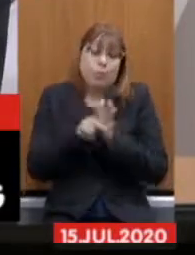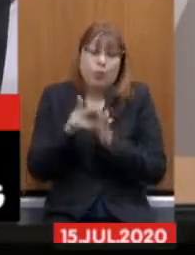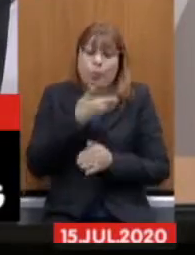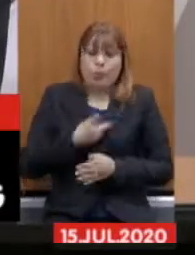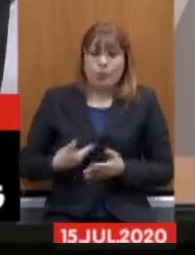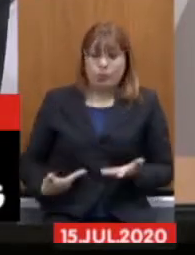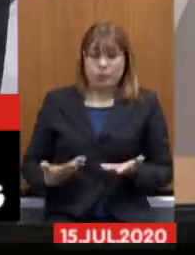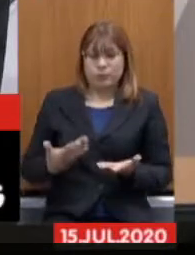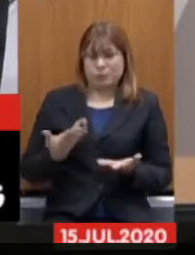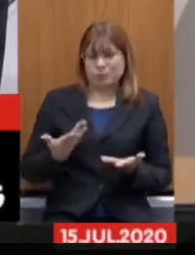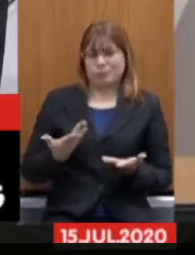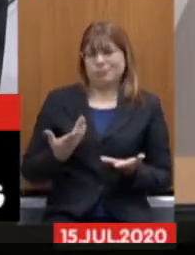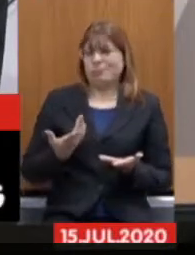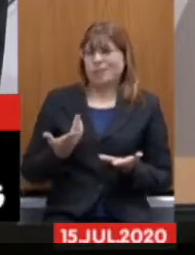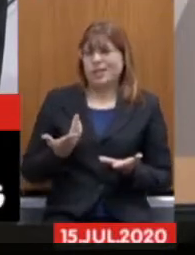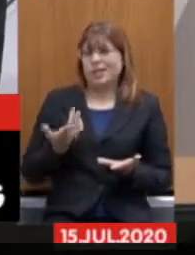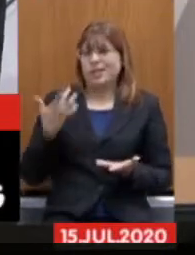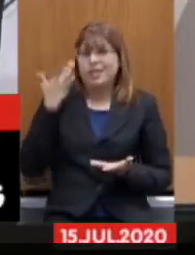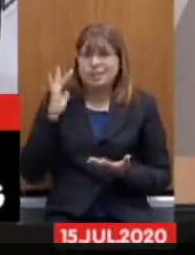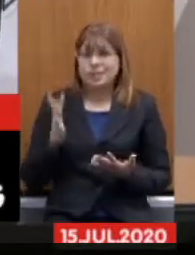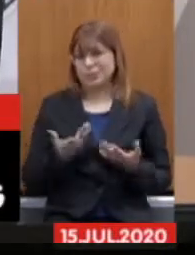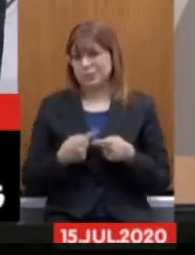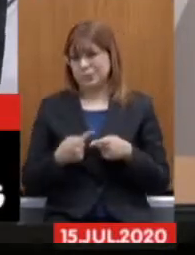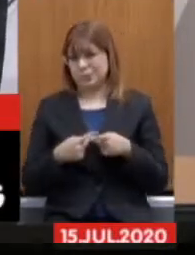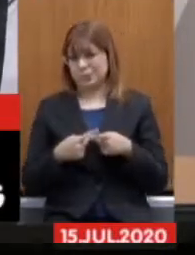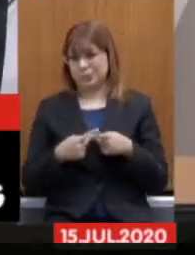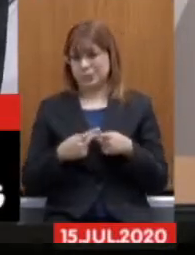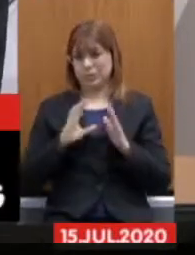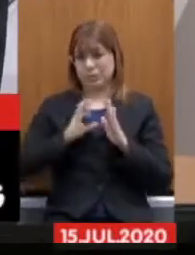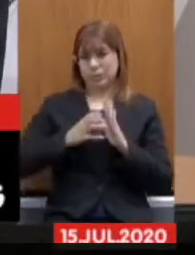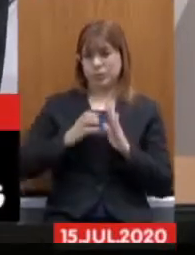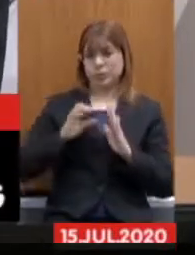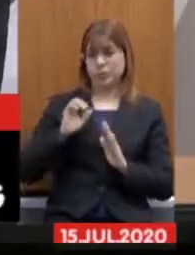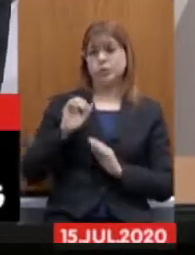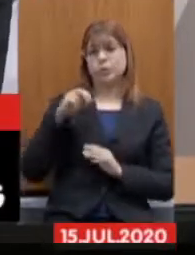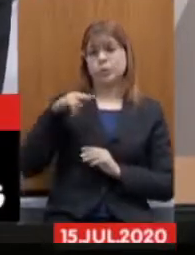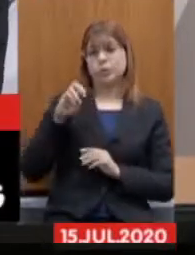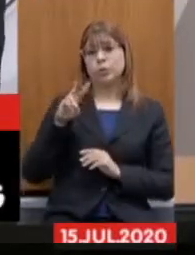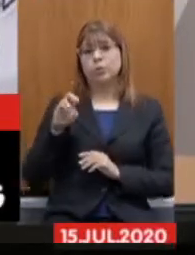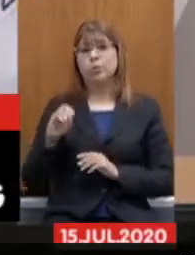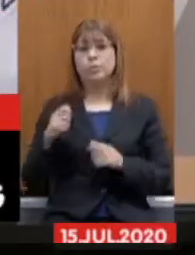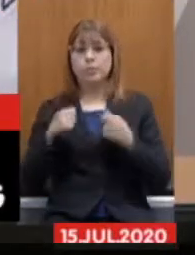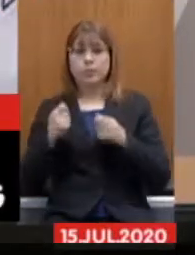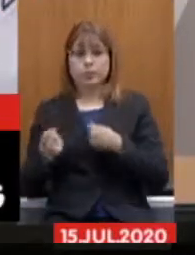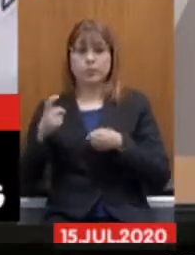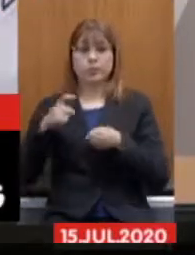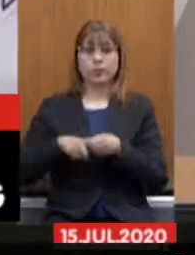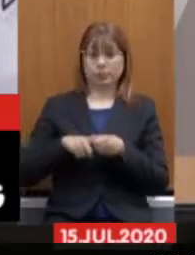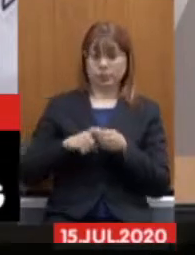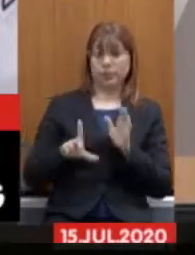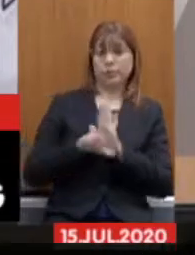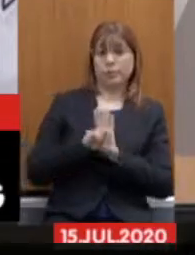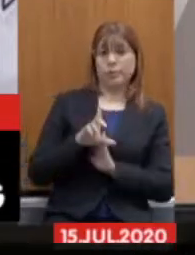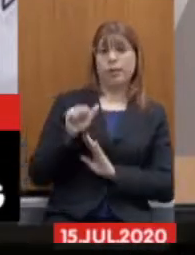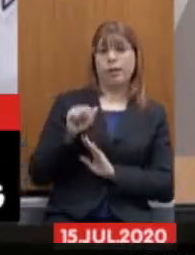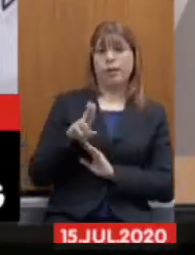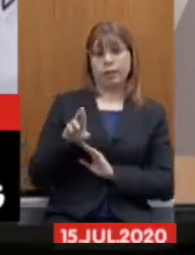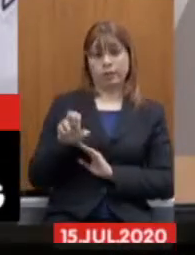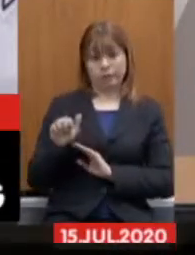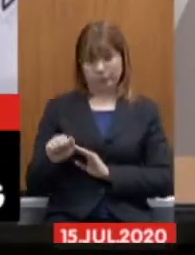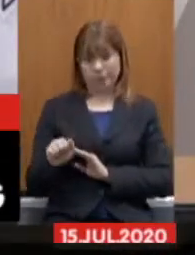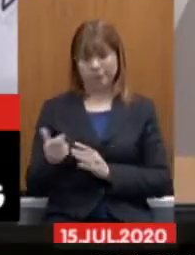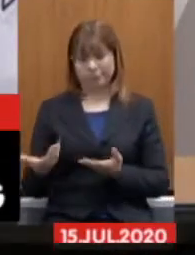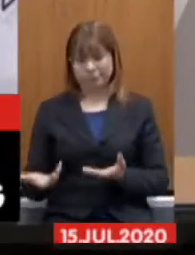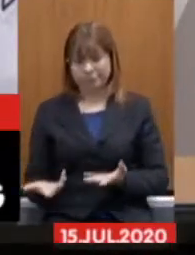impressionante se eu acho que se pudesse partir do novo revogava a lei áurea eu não tenho dúvida também que eu acho que o secretário da fazenda em duas